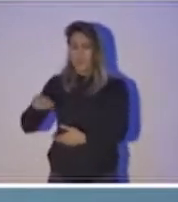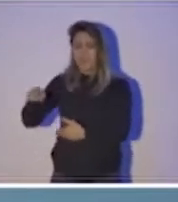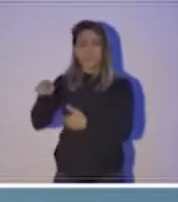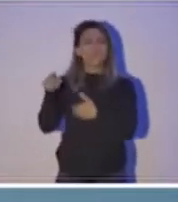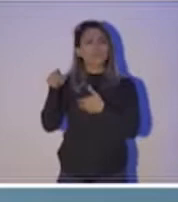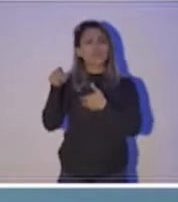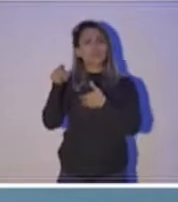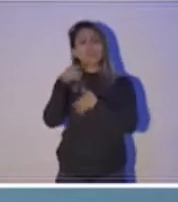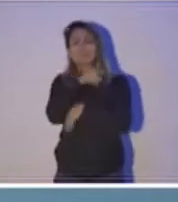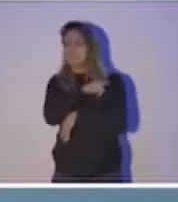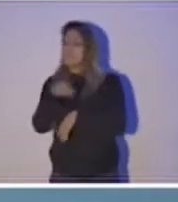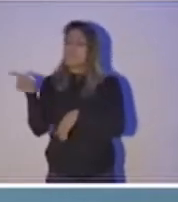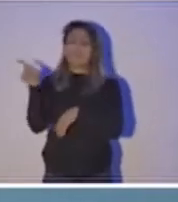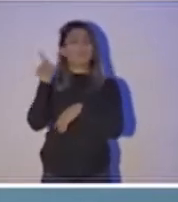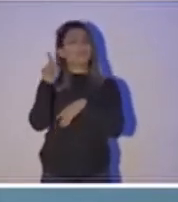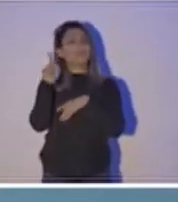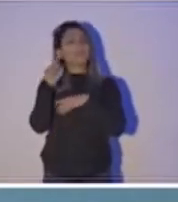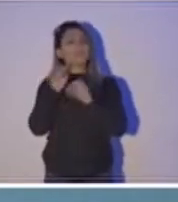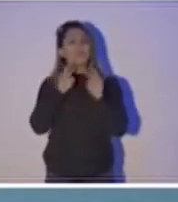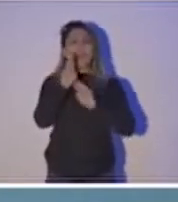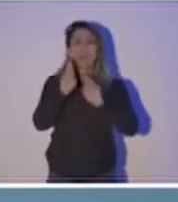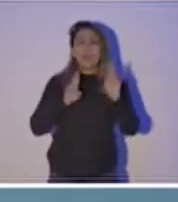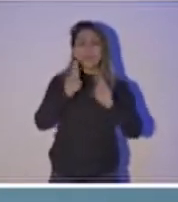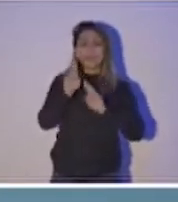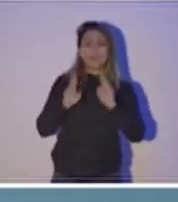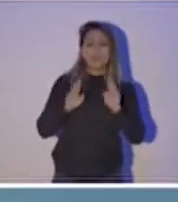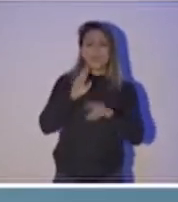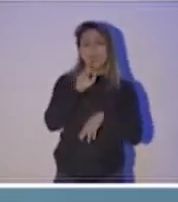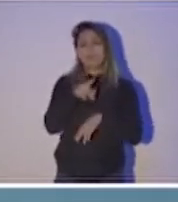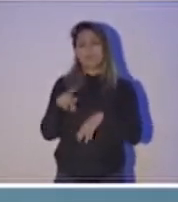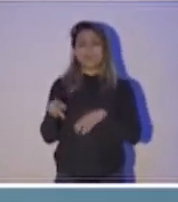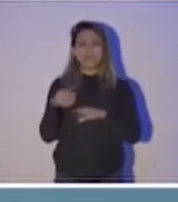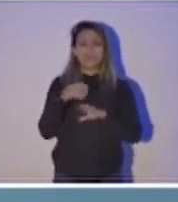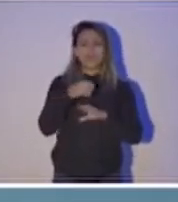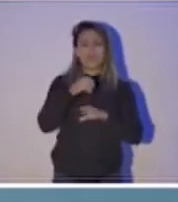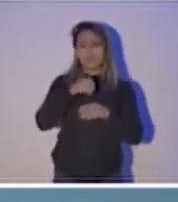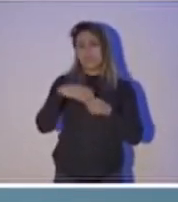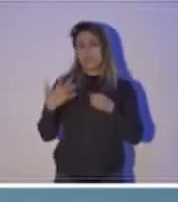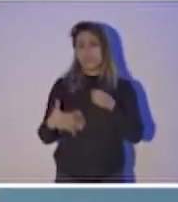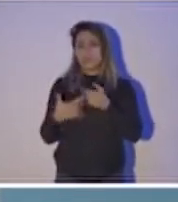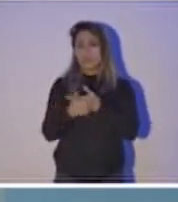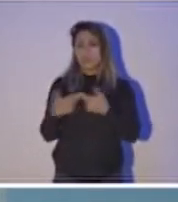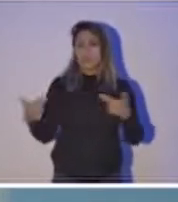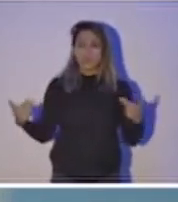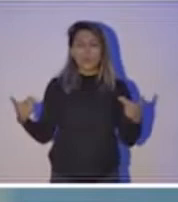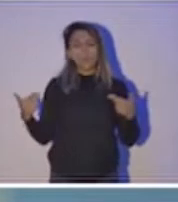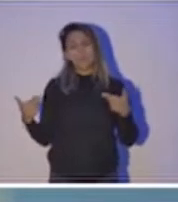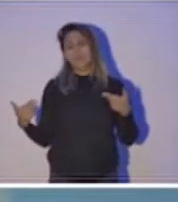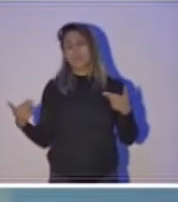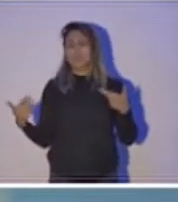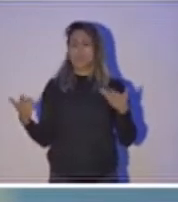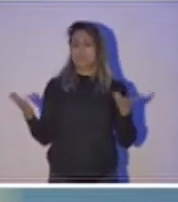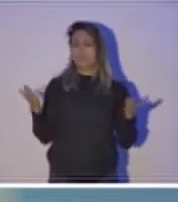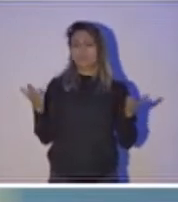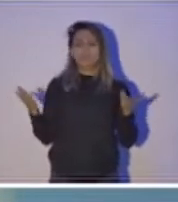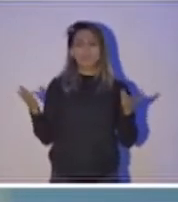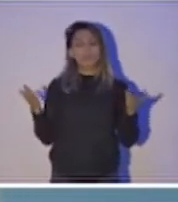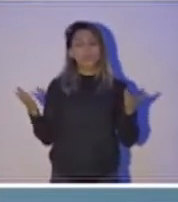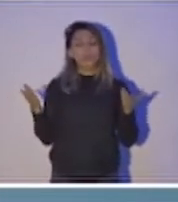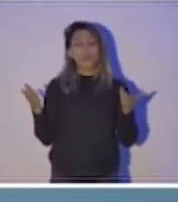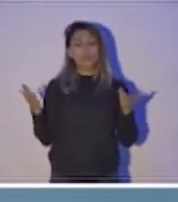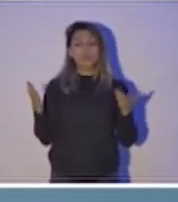relação com o professor e na relação com os conteúdos e com a escola? E quais eram os fatores que desengajavam,